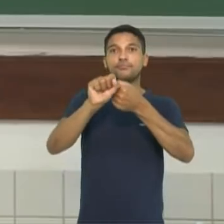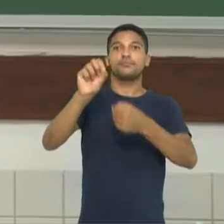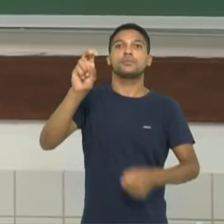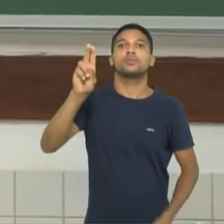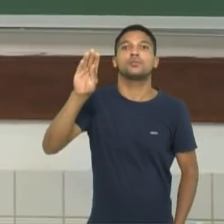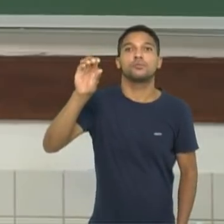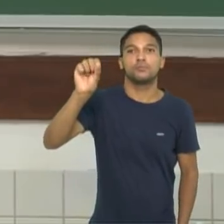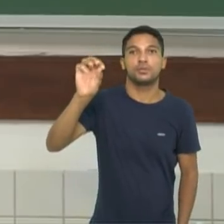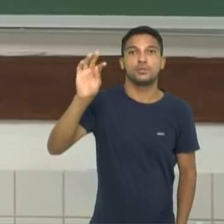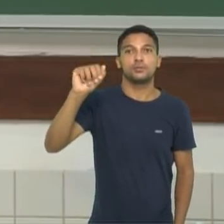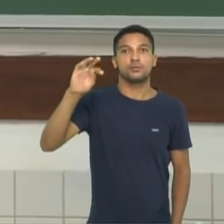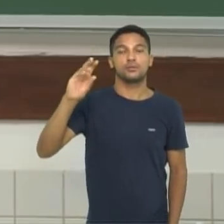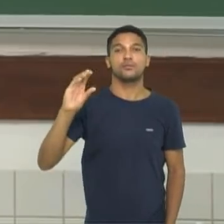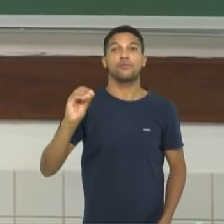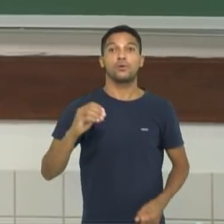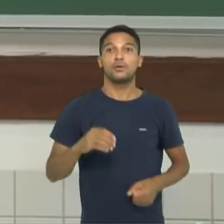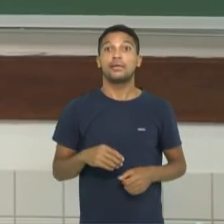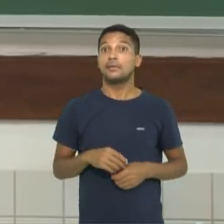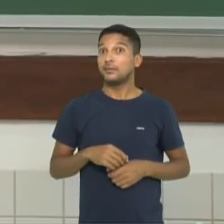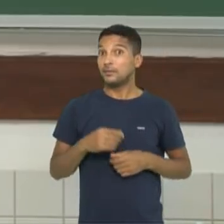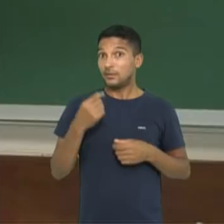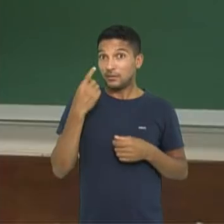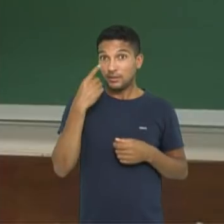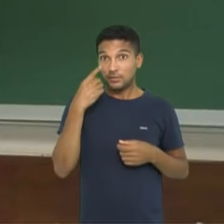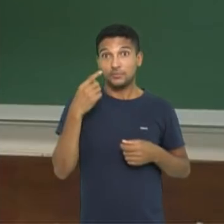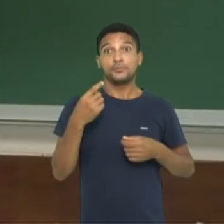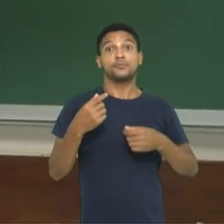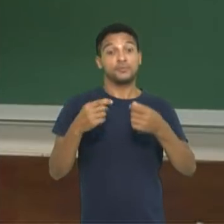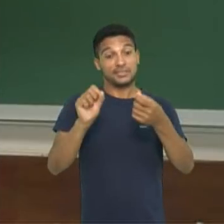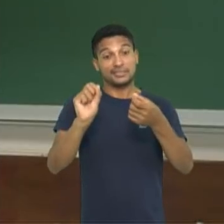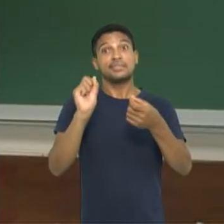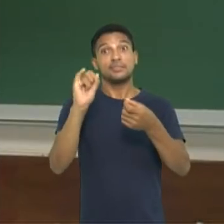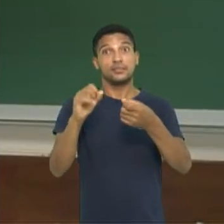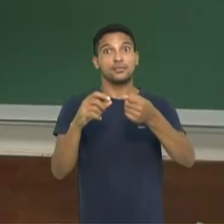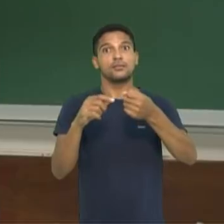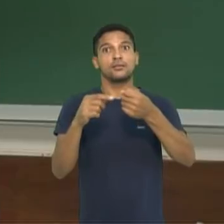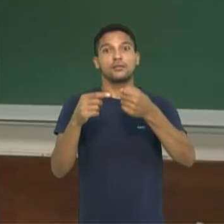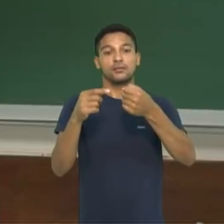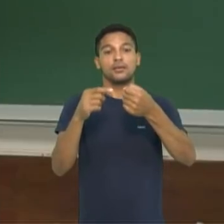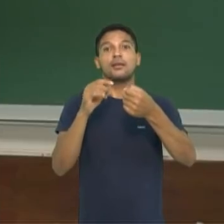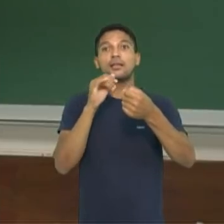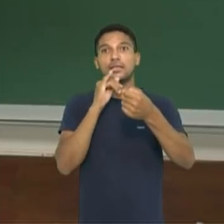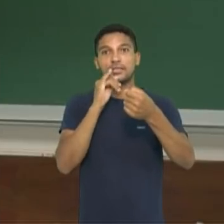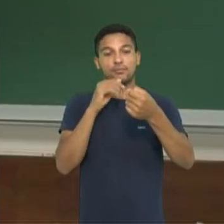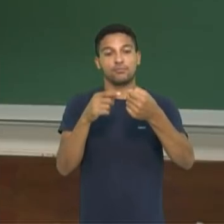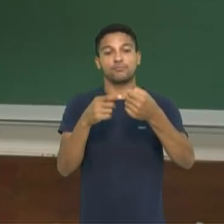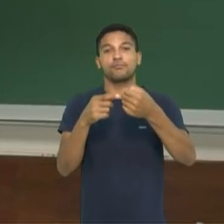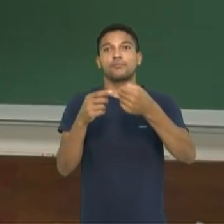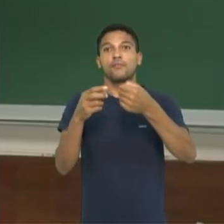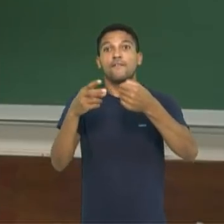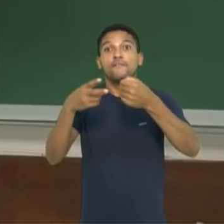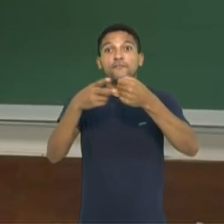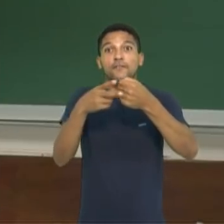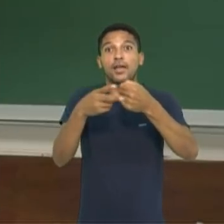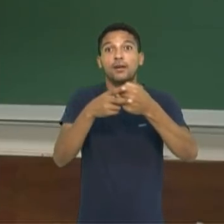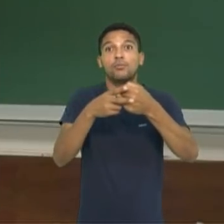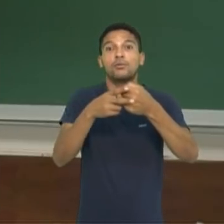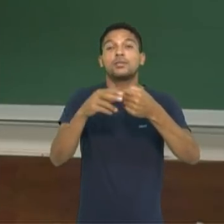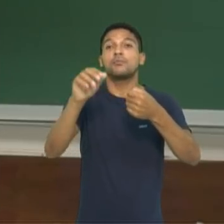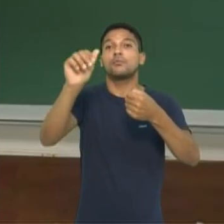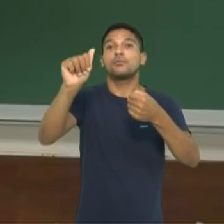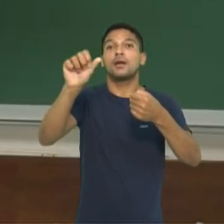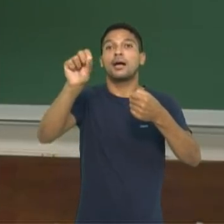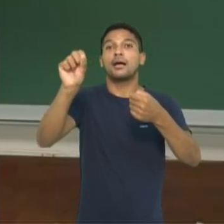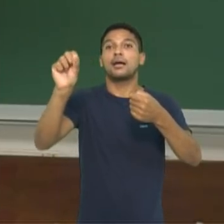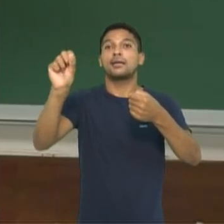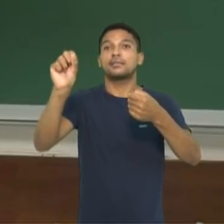essa palavra é verbo. Vocês, nesse momento, estão fazendo o quê? Assistindo as videoaulas, né? Então, assistir é verbo? Eu assisto,